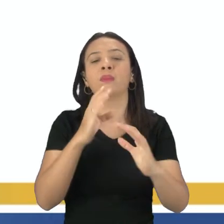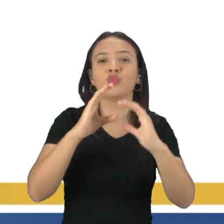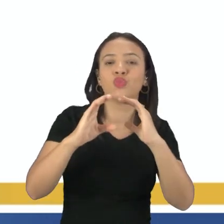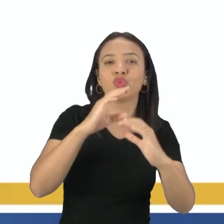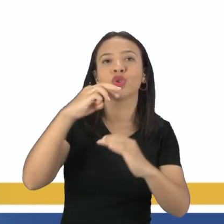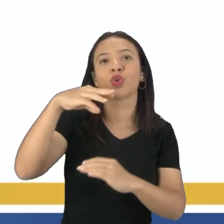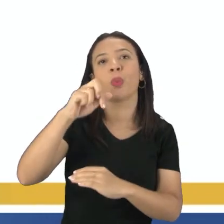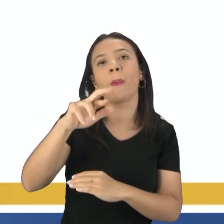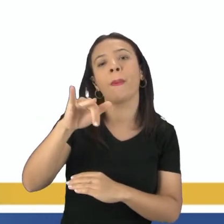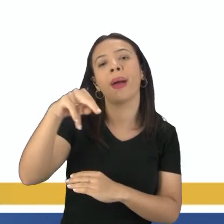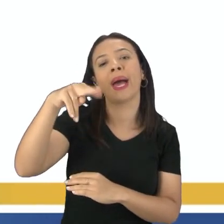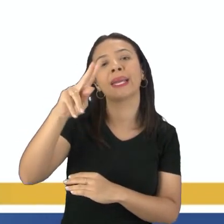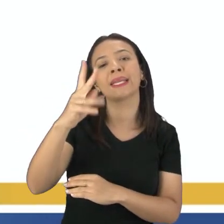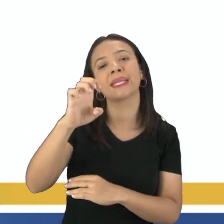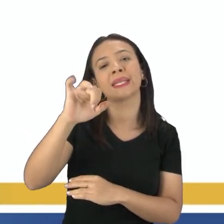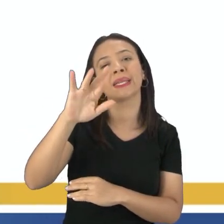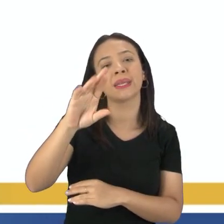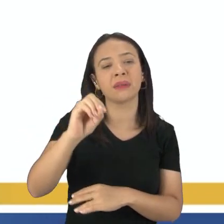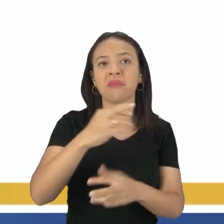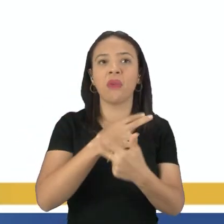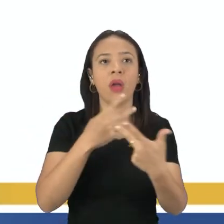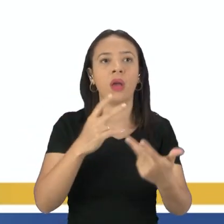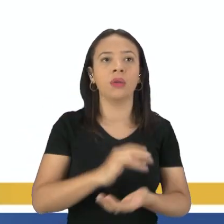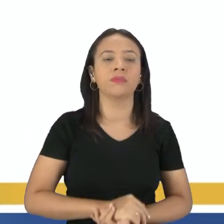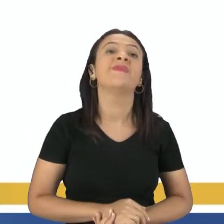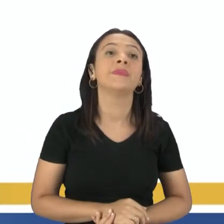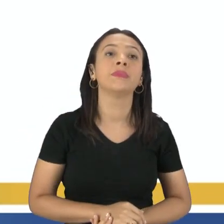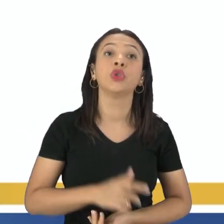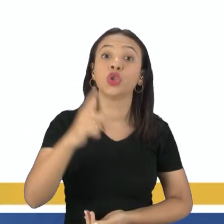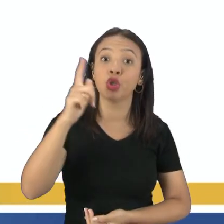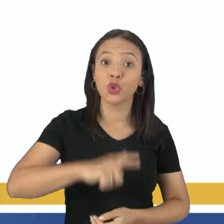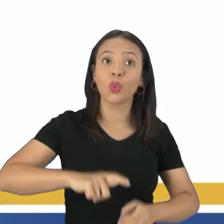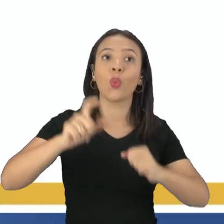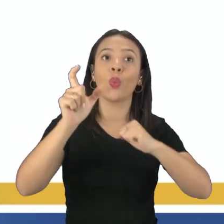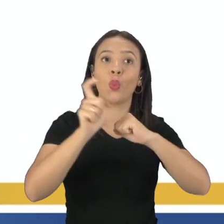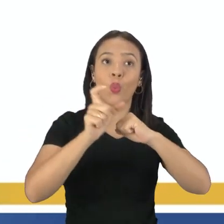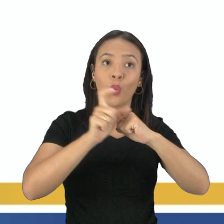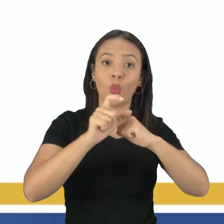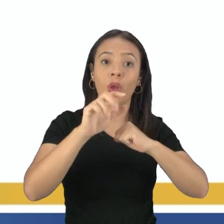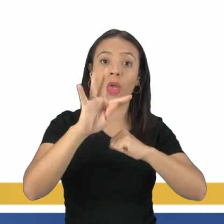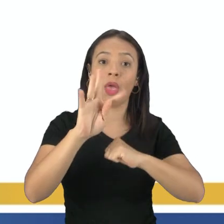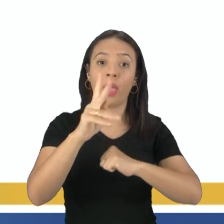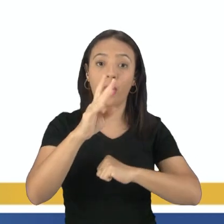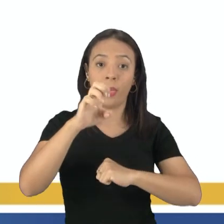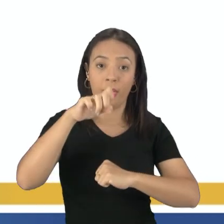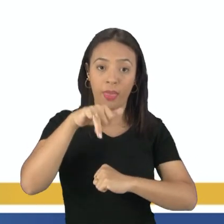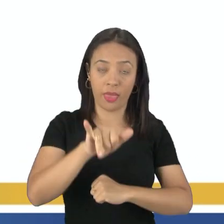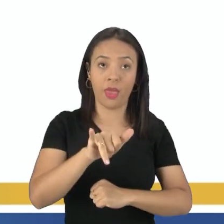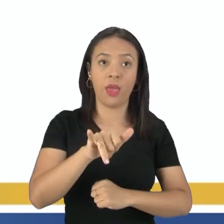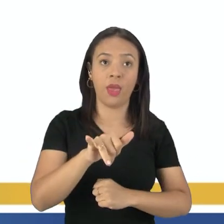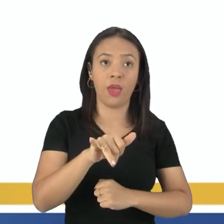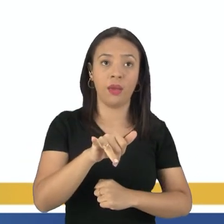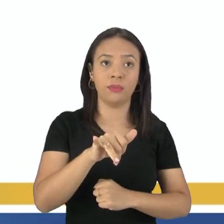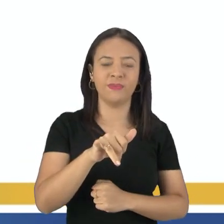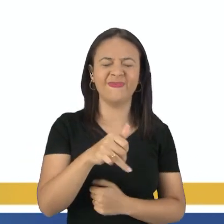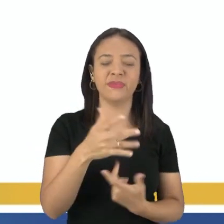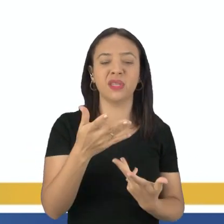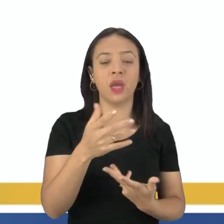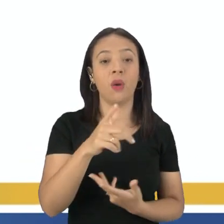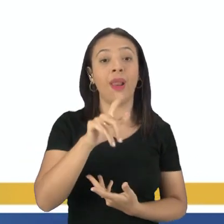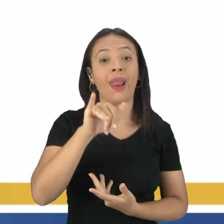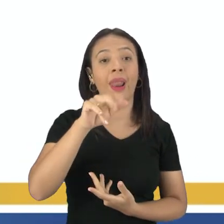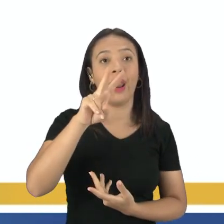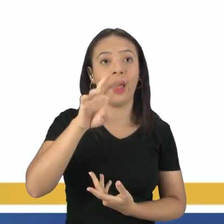Marinheiro. They all, novamente o sujeito they, no plural, então o verbo não leva